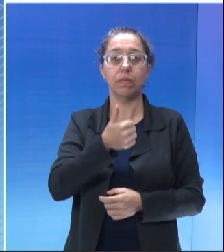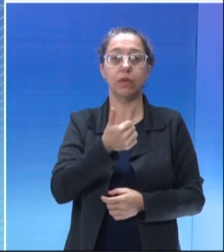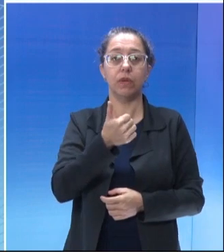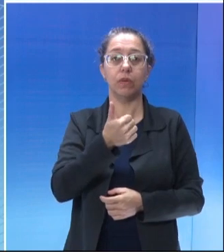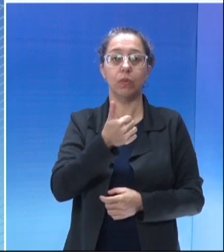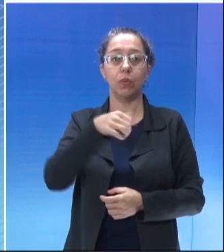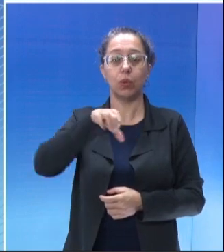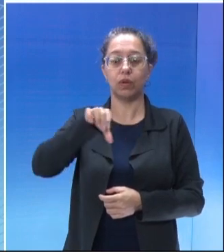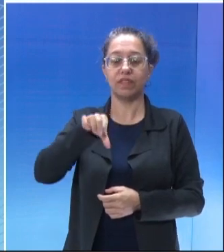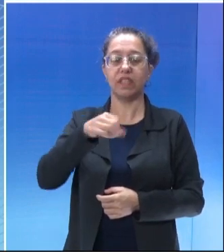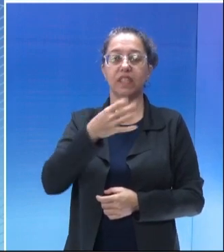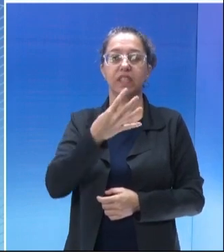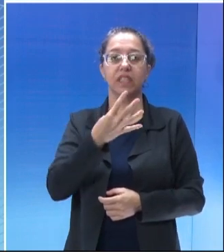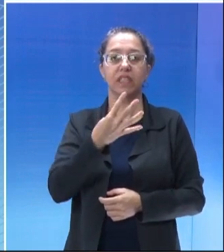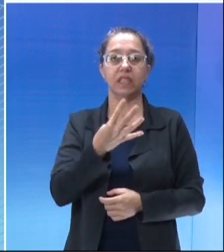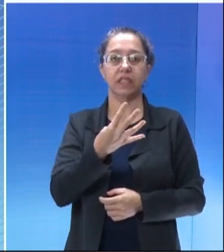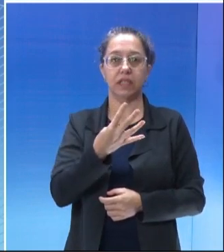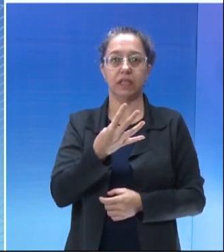1964,